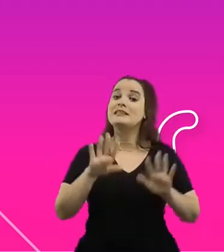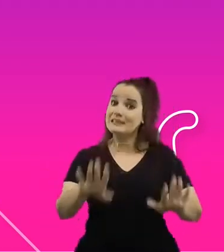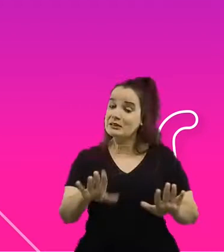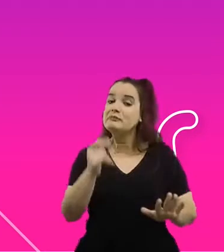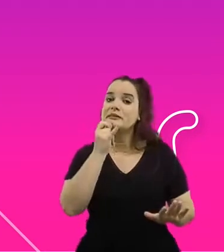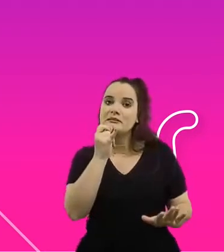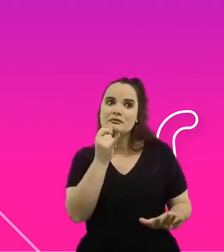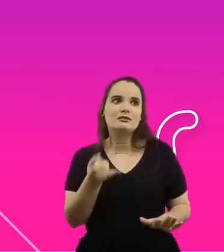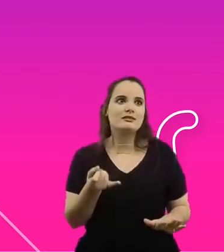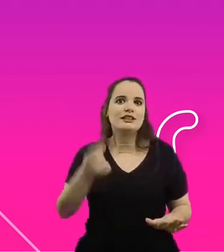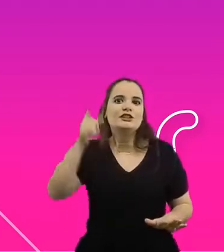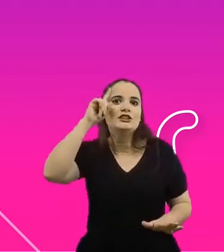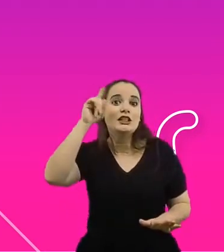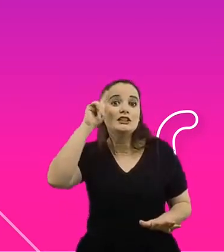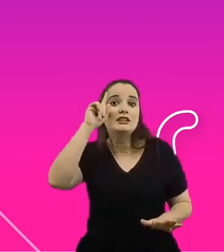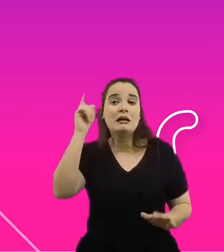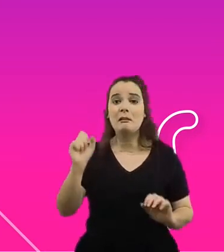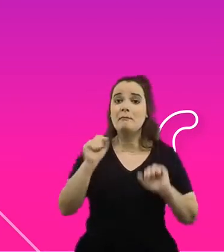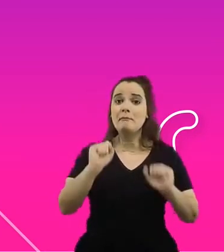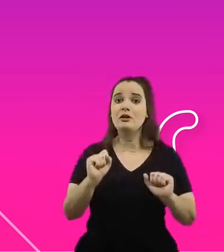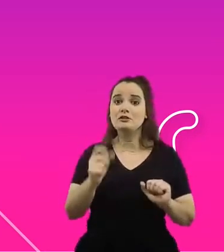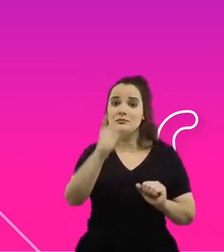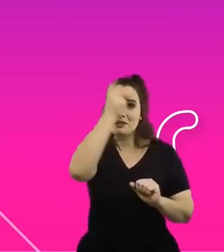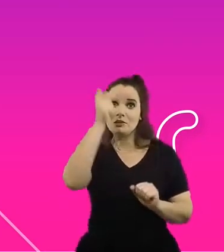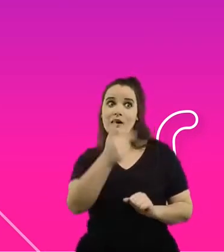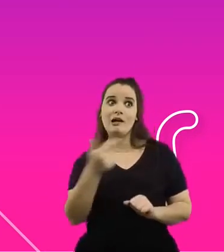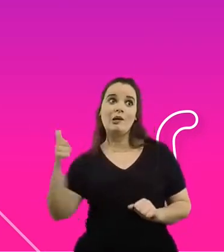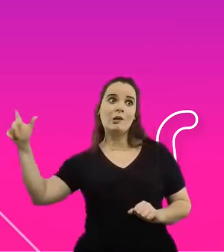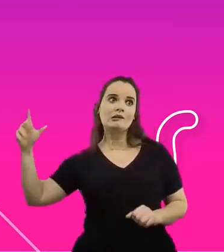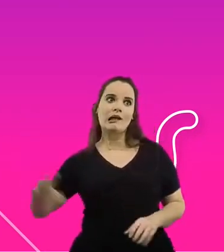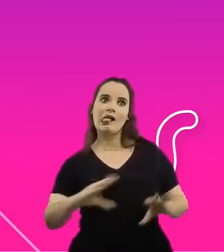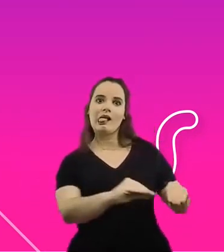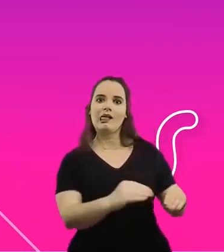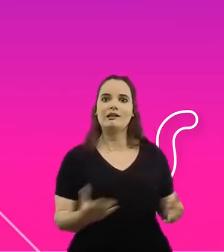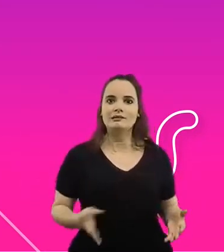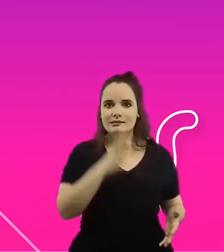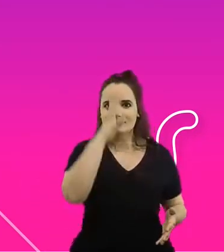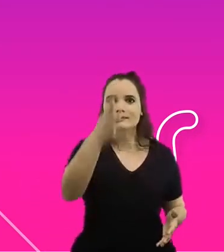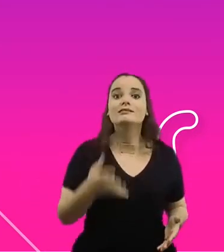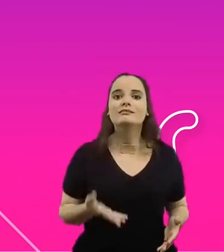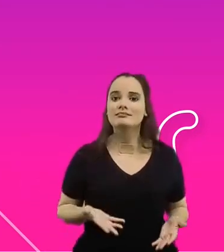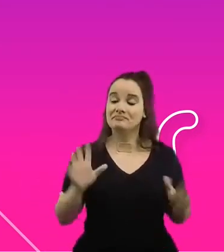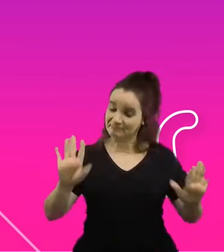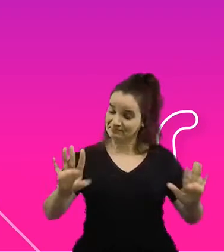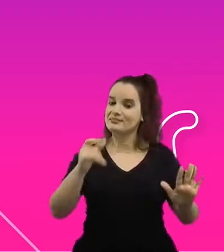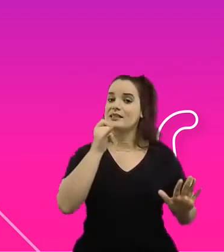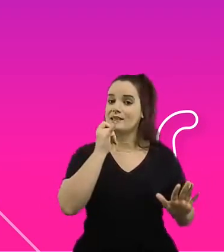ser manipulados da forma que a gente não quer. Então, por exemplo, imagina que